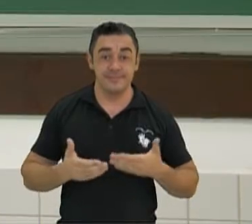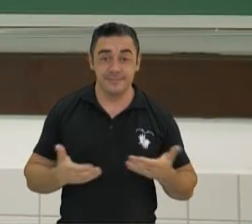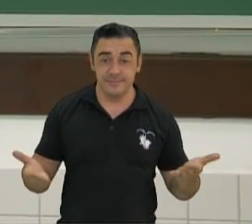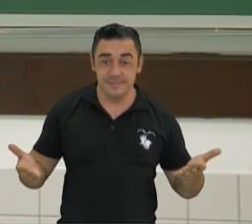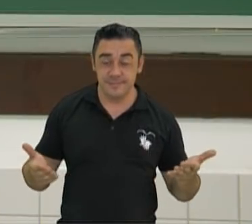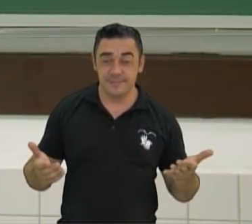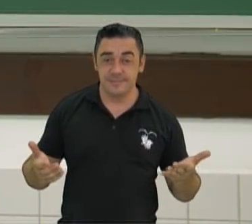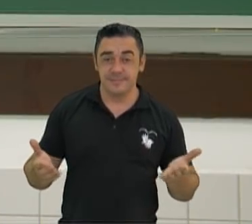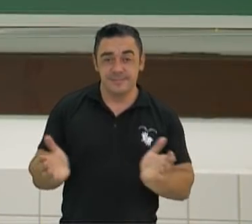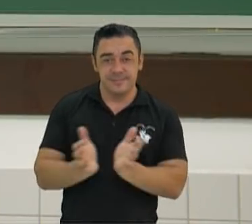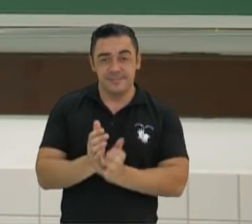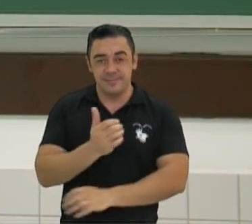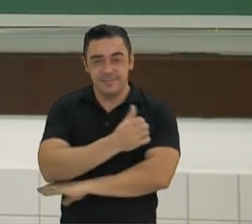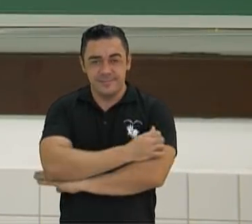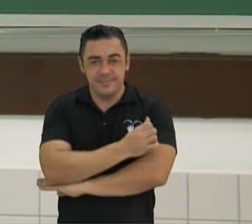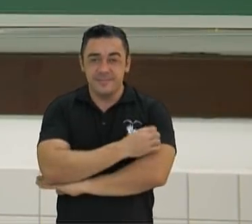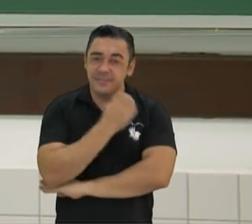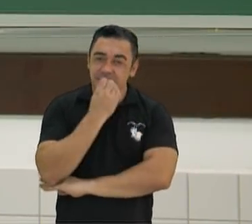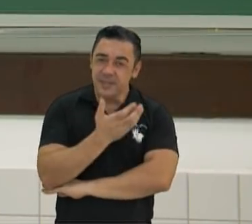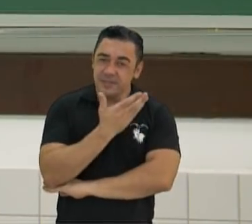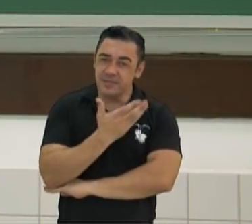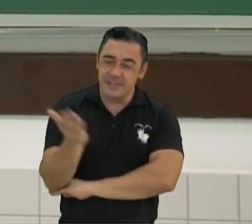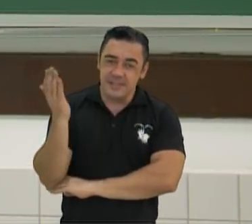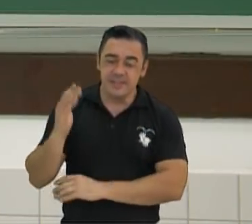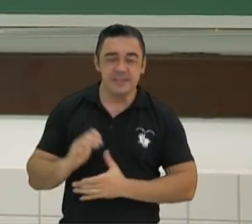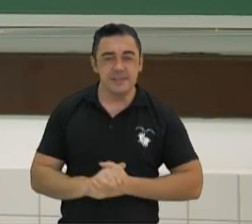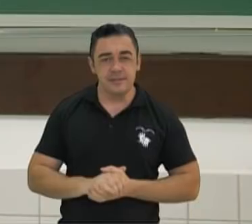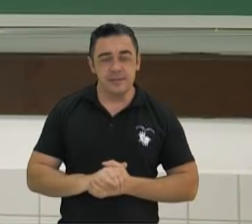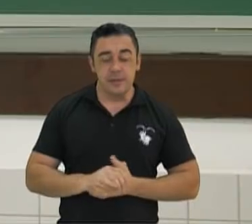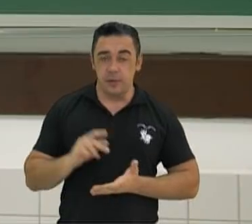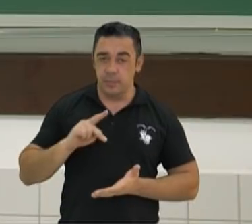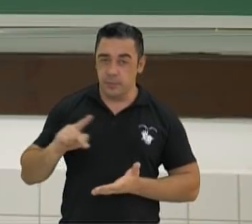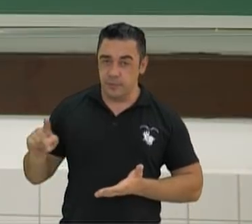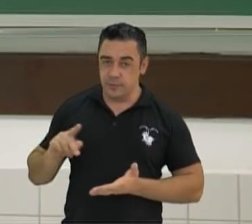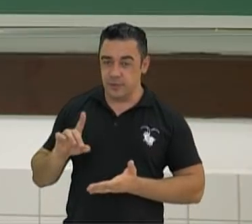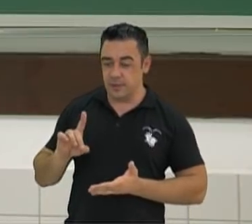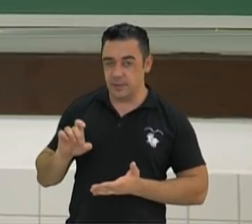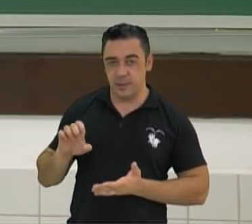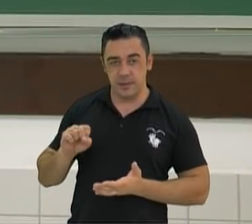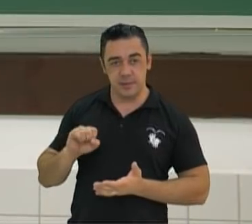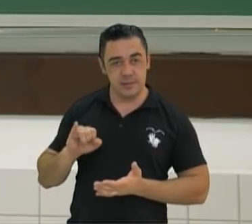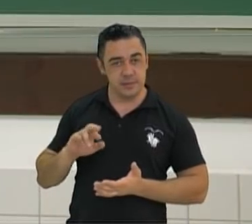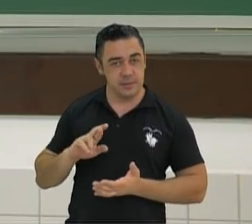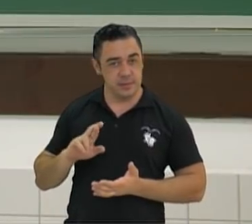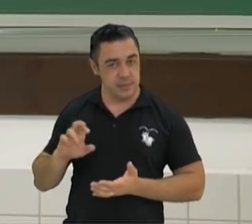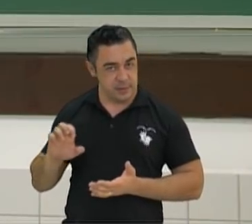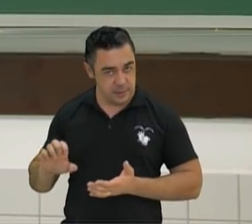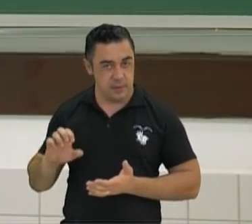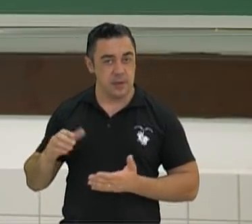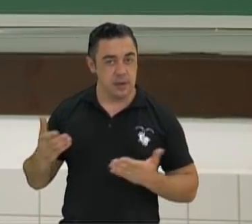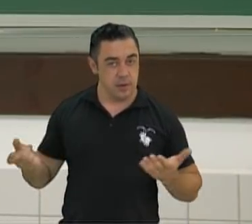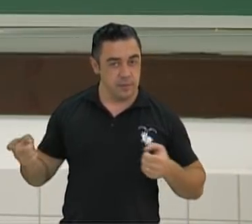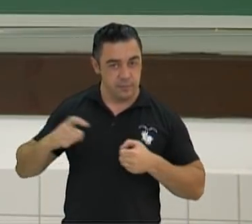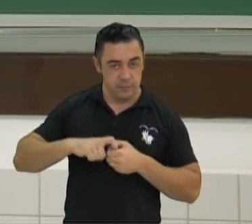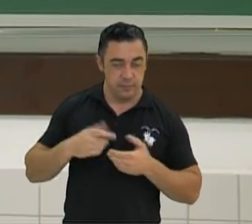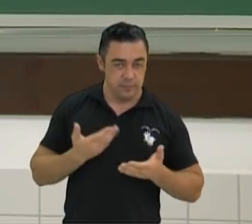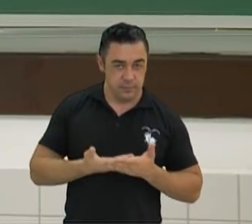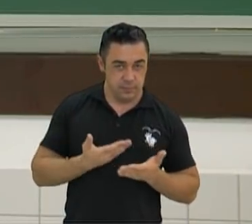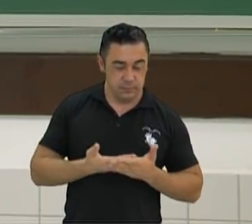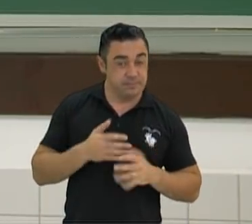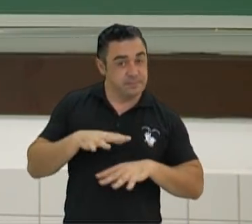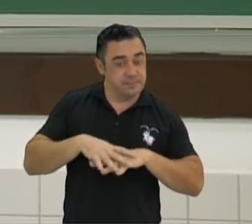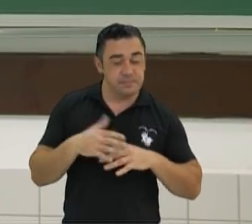aí, sexto ano? Tudo bom com vocês? Prof. Desirê, estamos de volta para mais uma aula